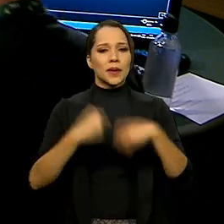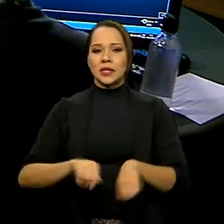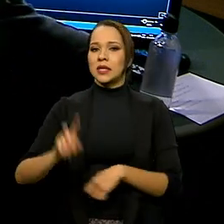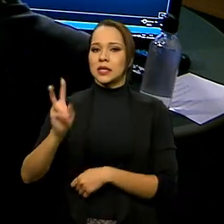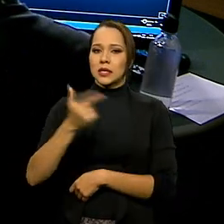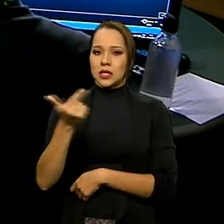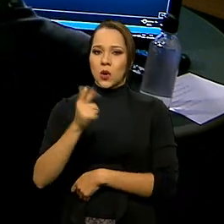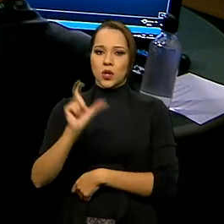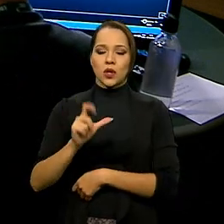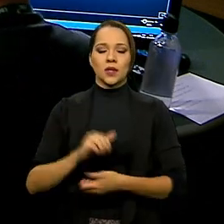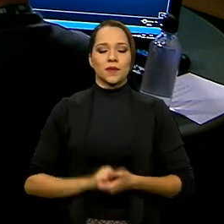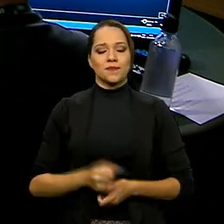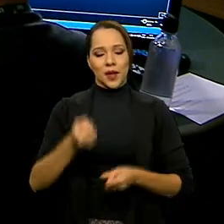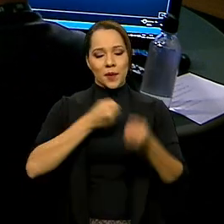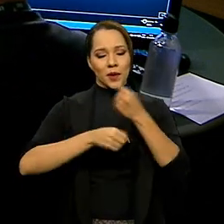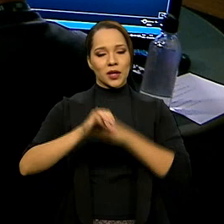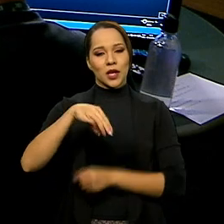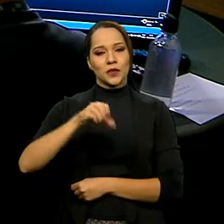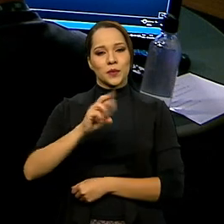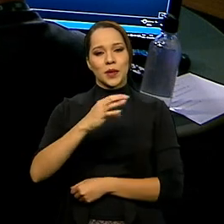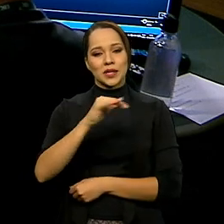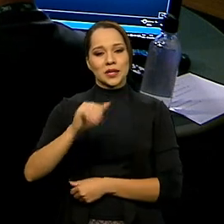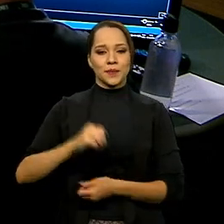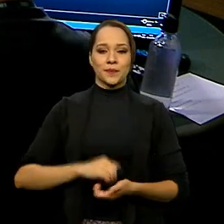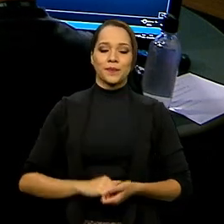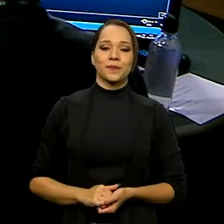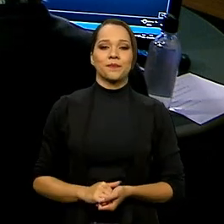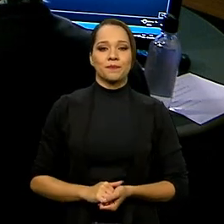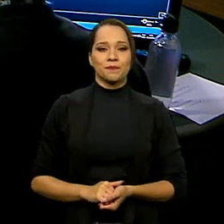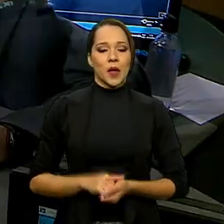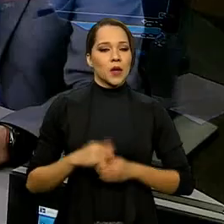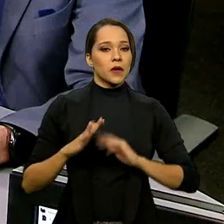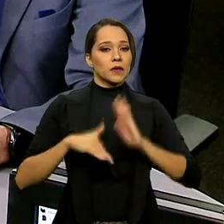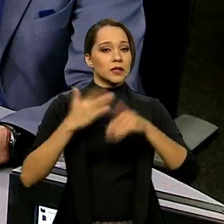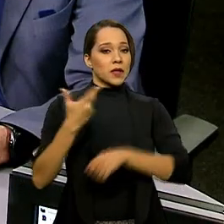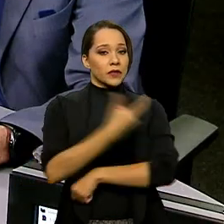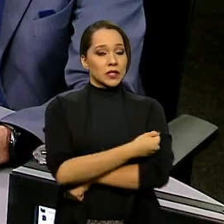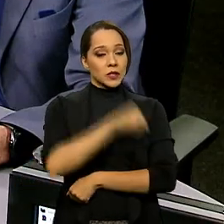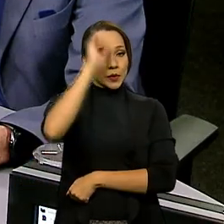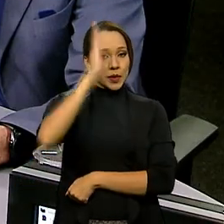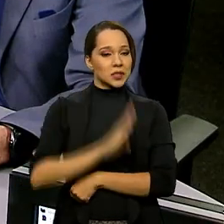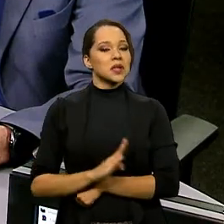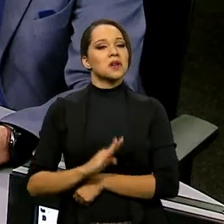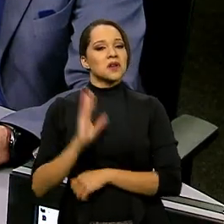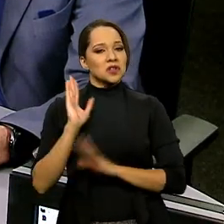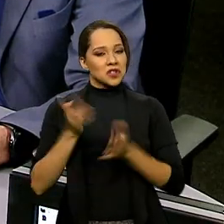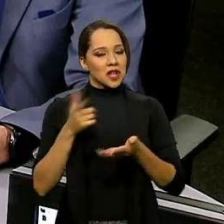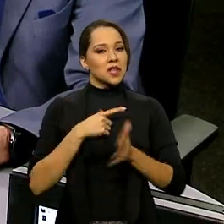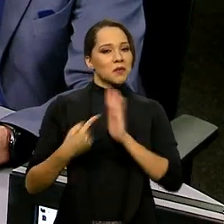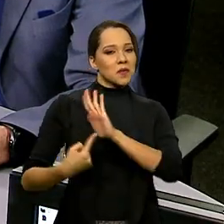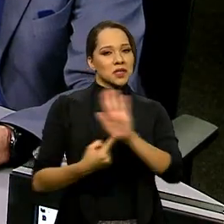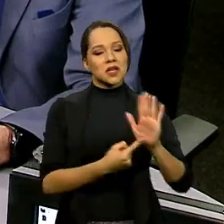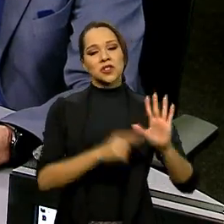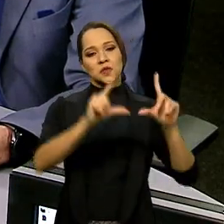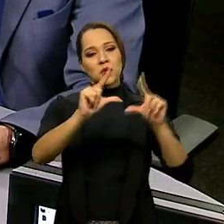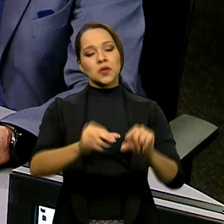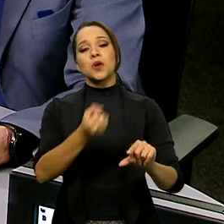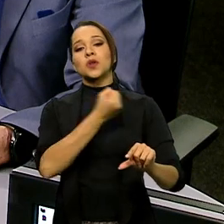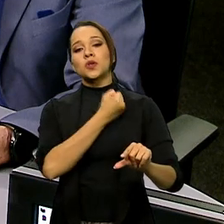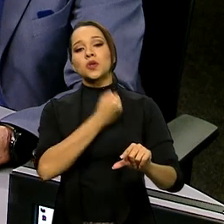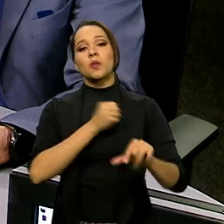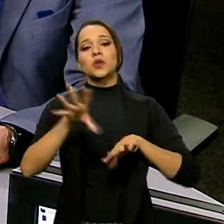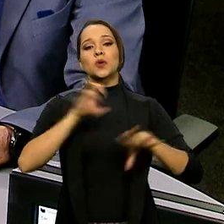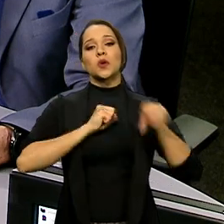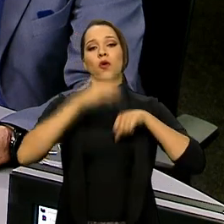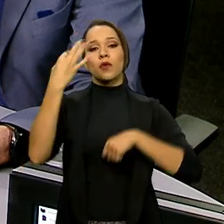segunda dose. Reportagem, Márcia Fernandes. E o avanço da imunização dos brasileiros está se refletindo na redução do número de